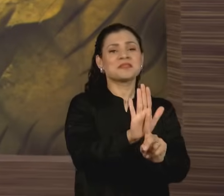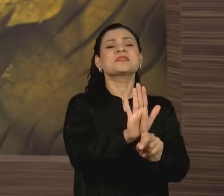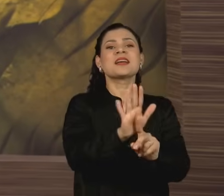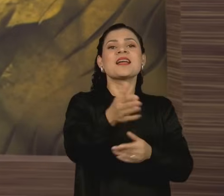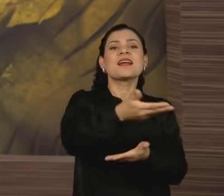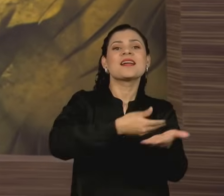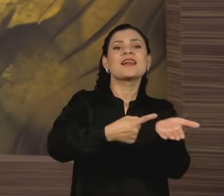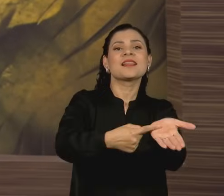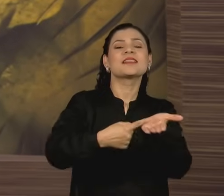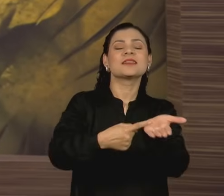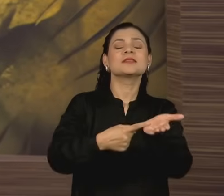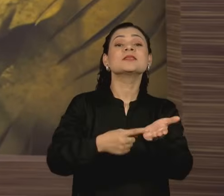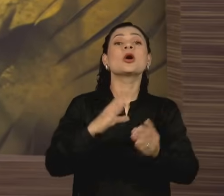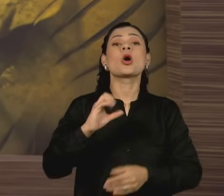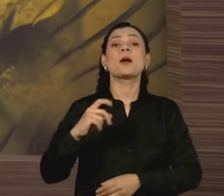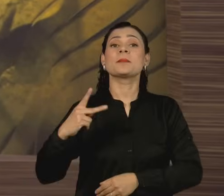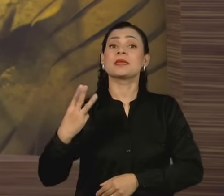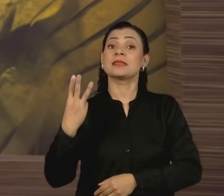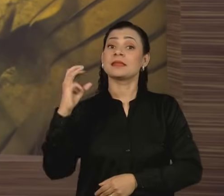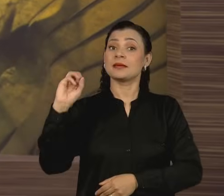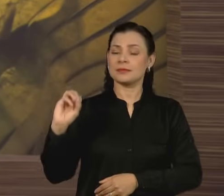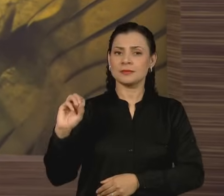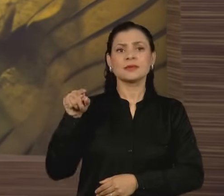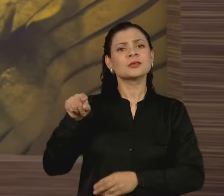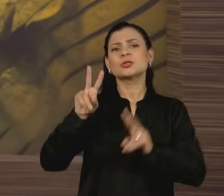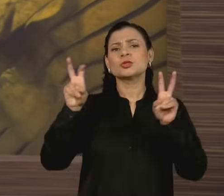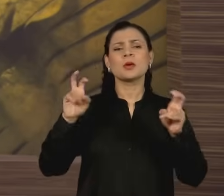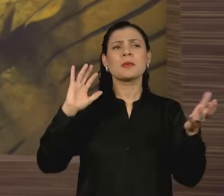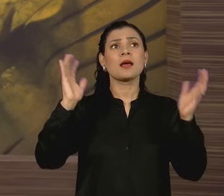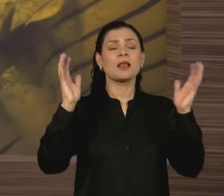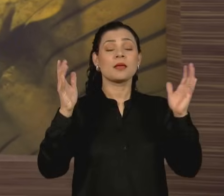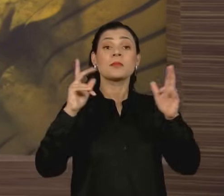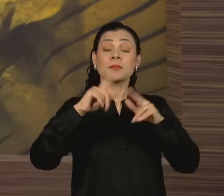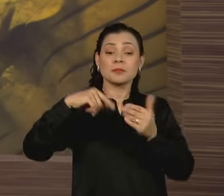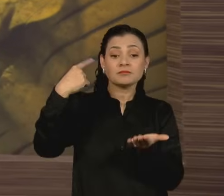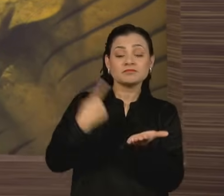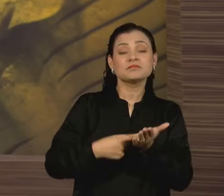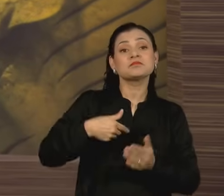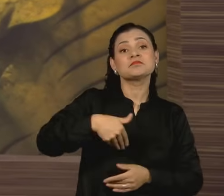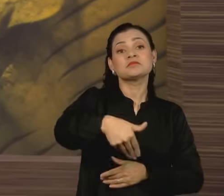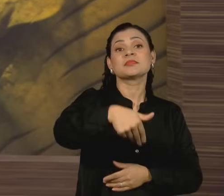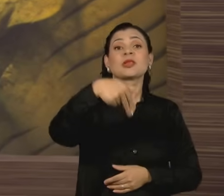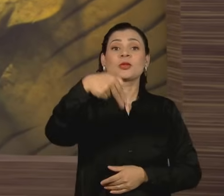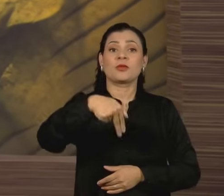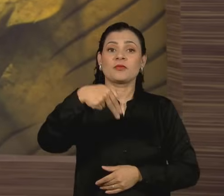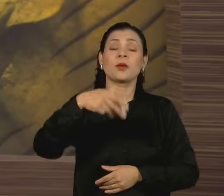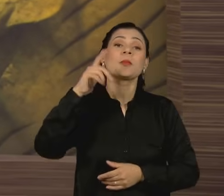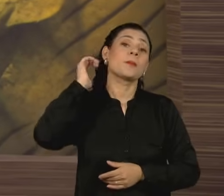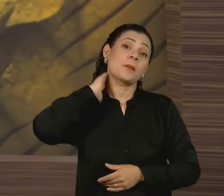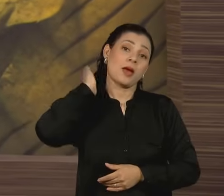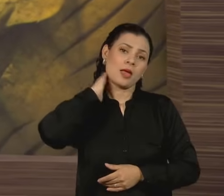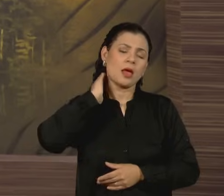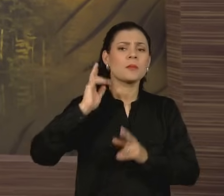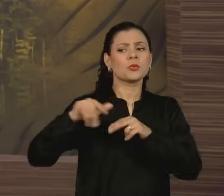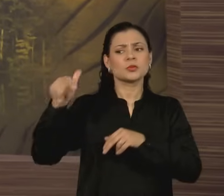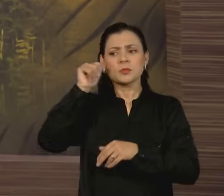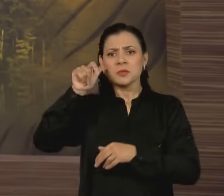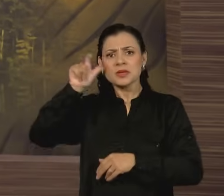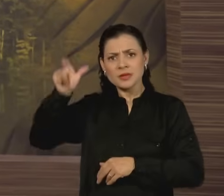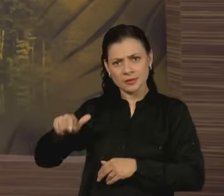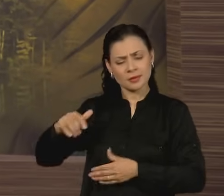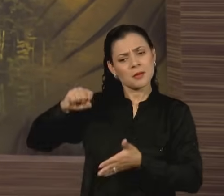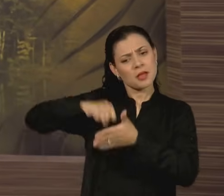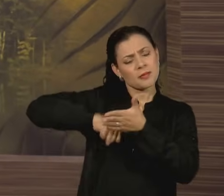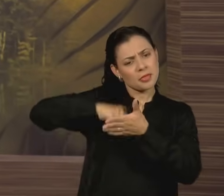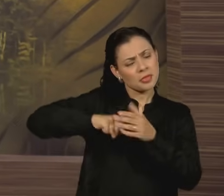da COP30, a Conferência da ONU sobre o Clima, marcada para novembro no Pará. Para a ativista climática, a